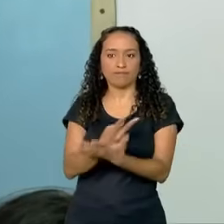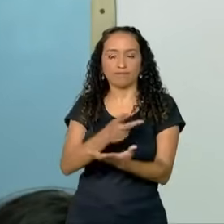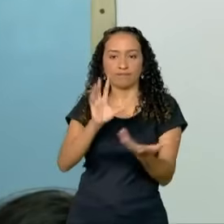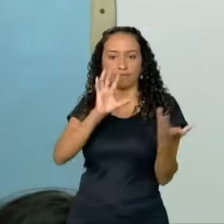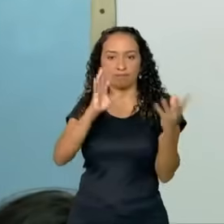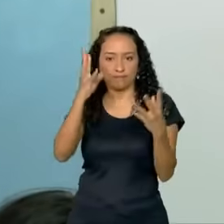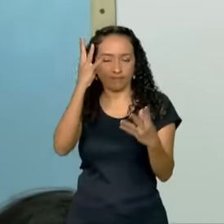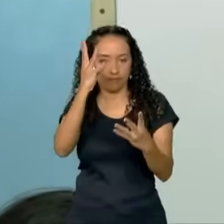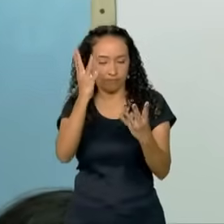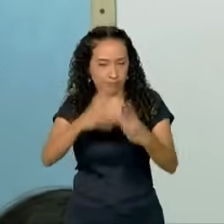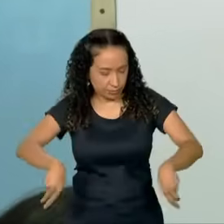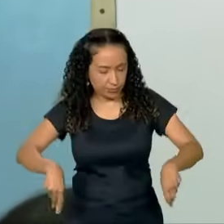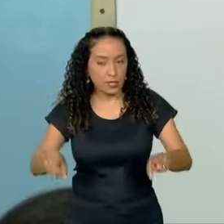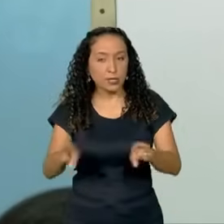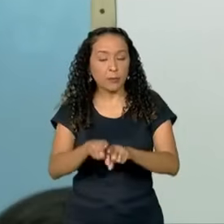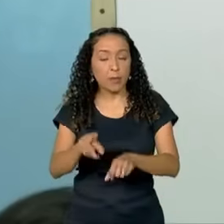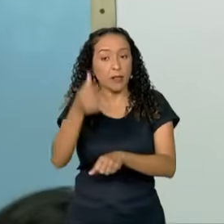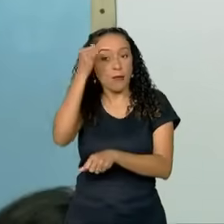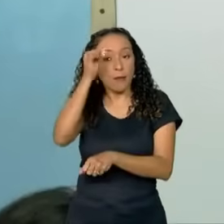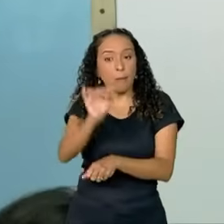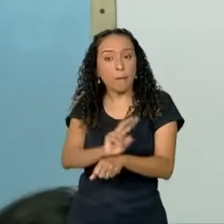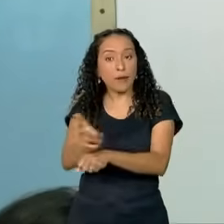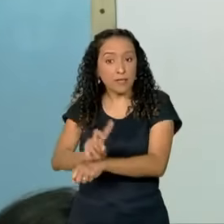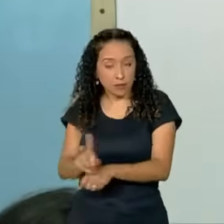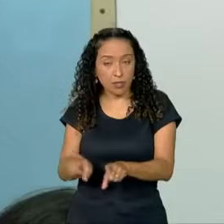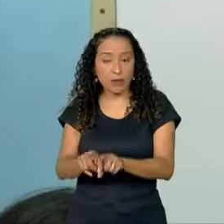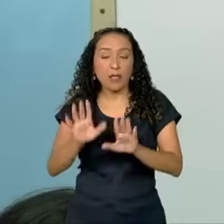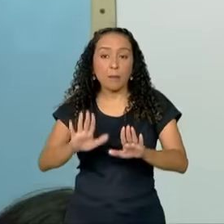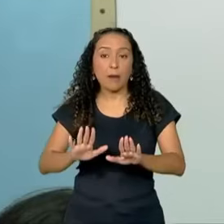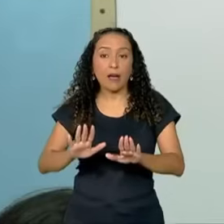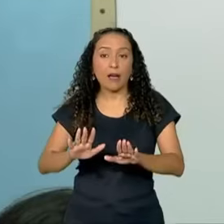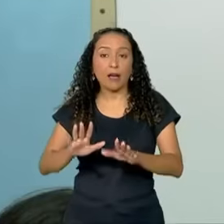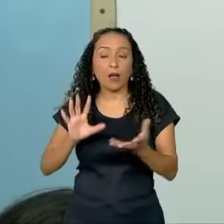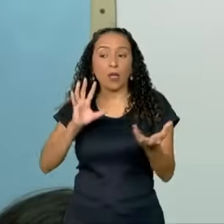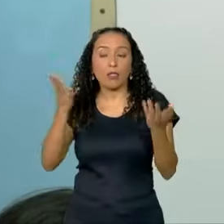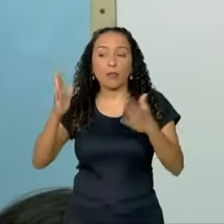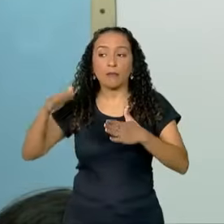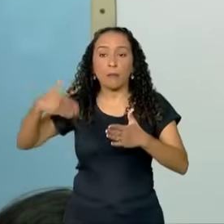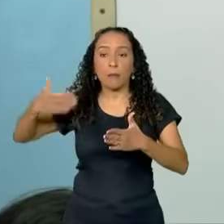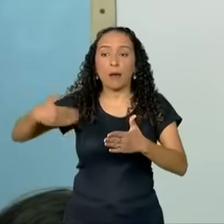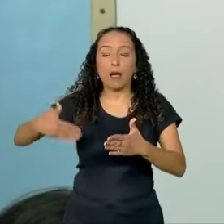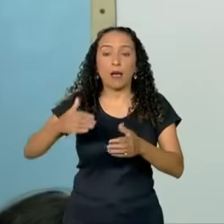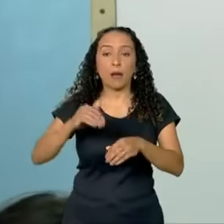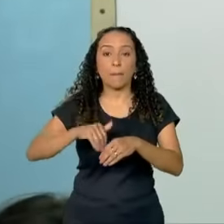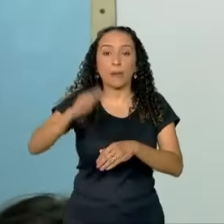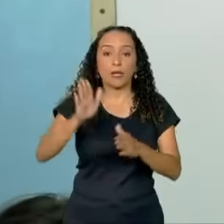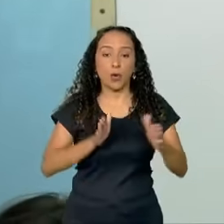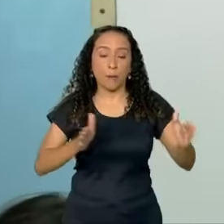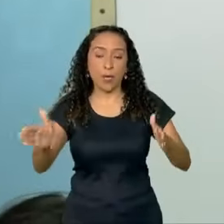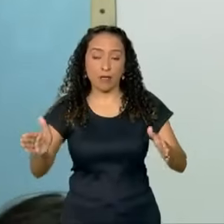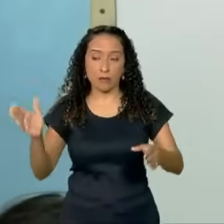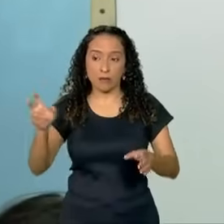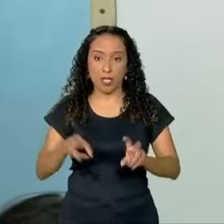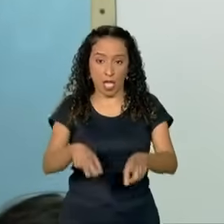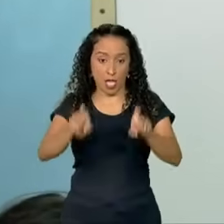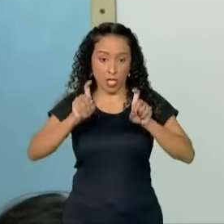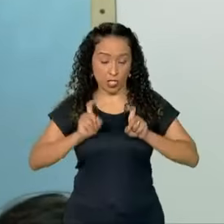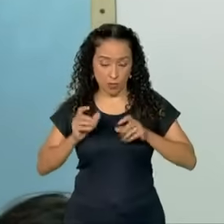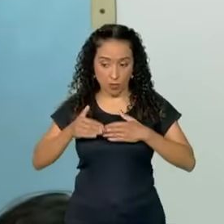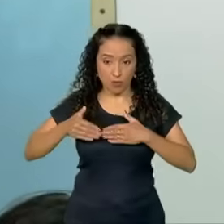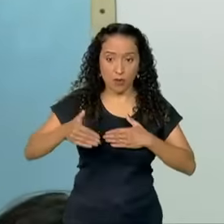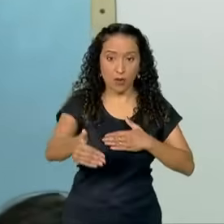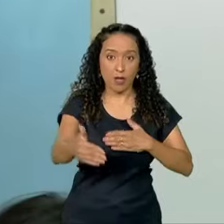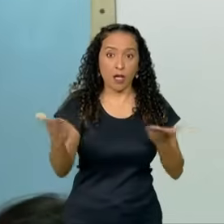a agenda de prevenção. Só que o tempo passou do período que o presidente Lula assumiu para cá e